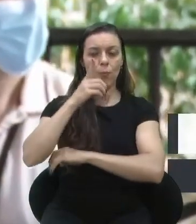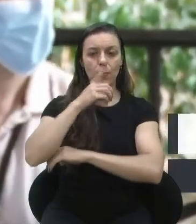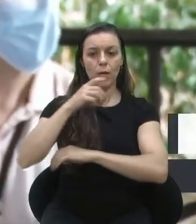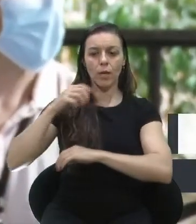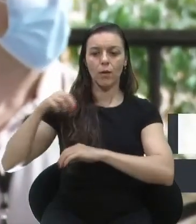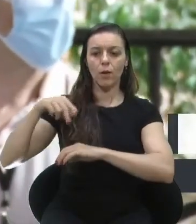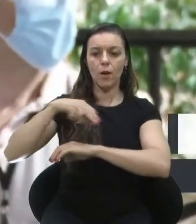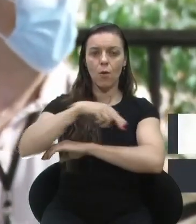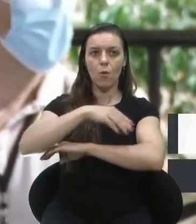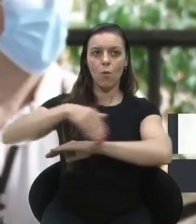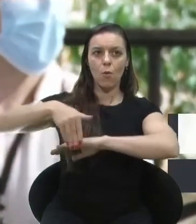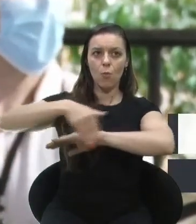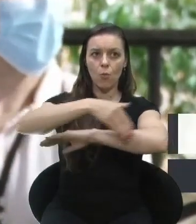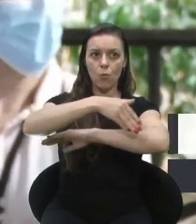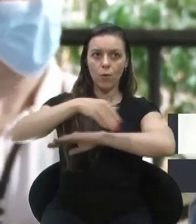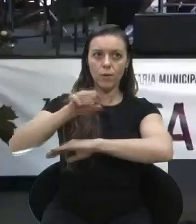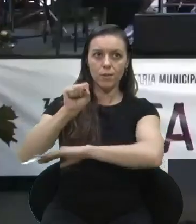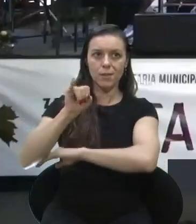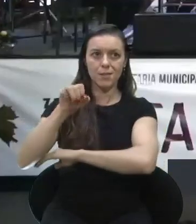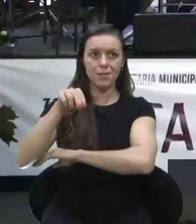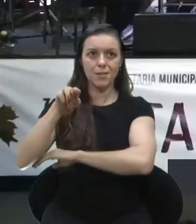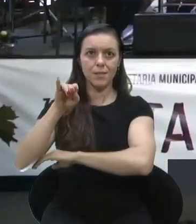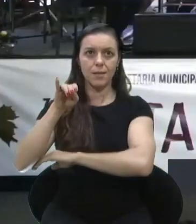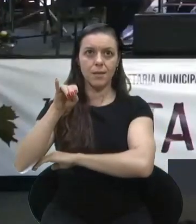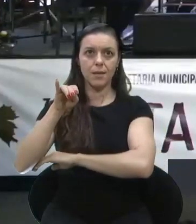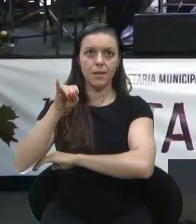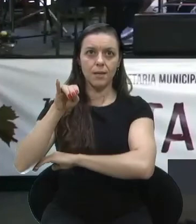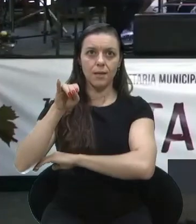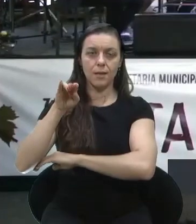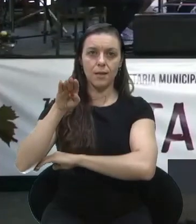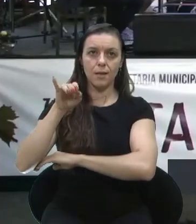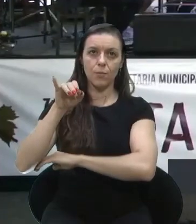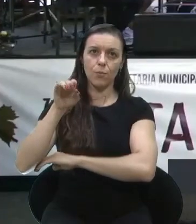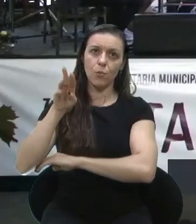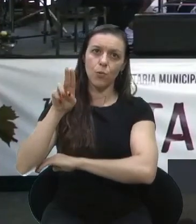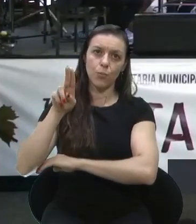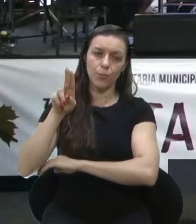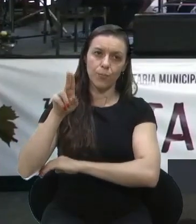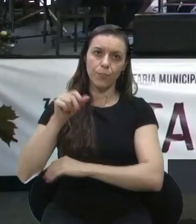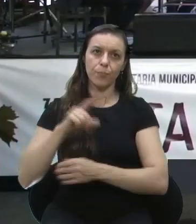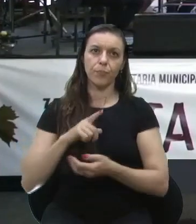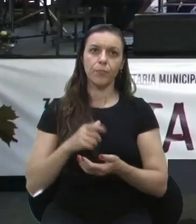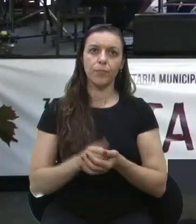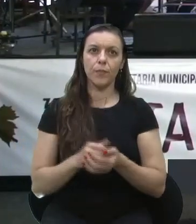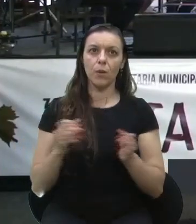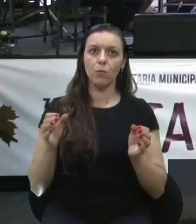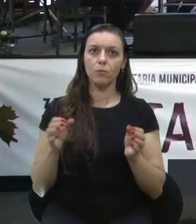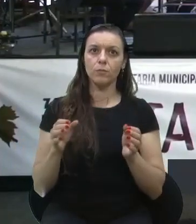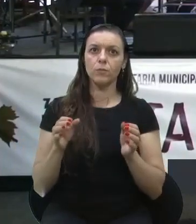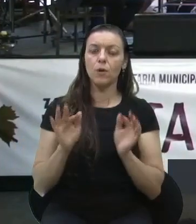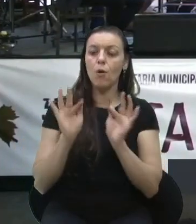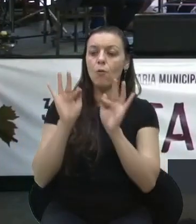Muito obrigado, senhora presidente, senhoras e senhores vereadores. Obrigada, vereador Bressan. Encerradas as pequenas comunicações.